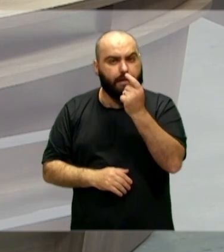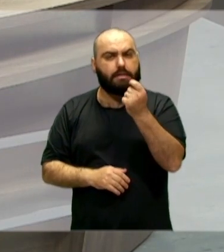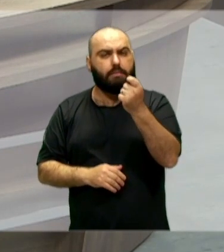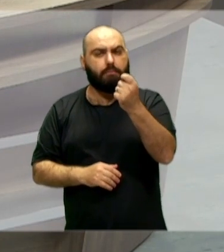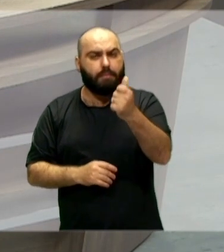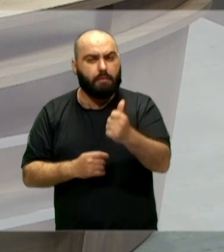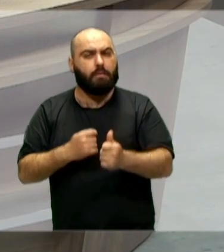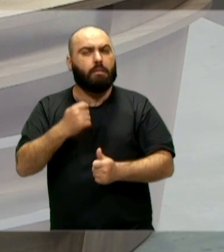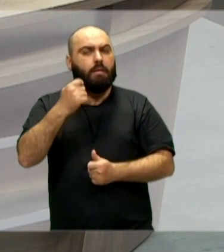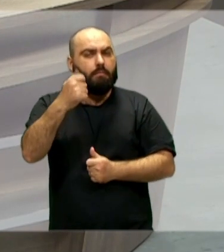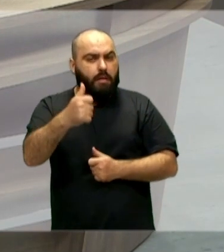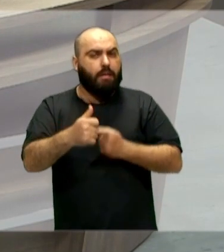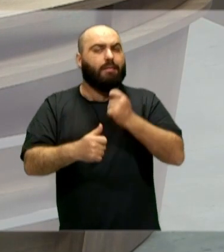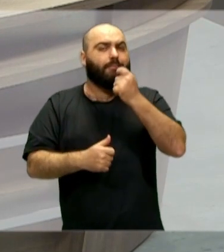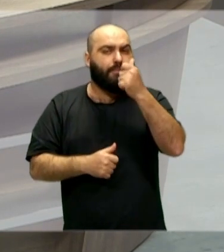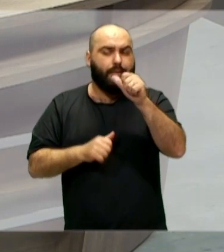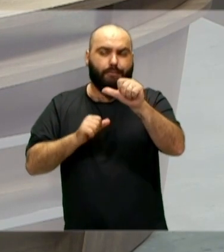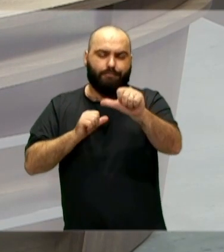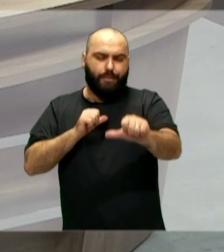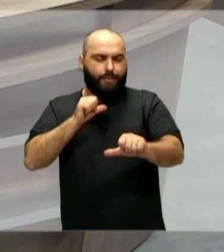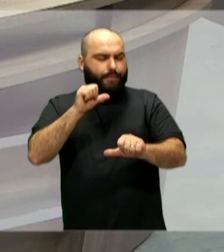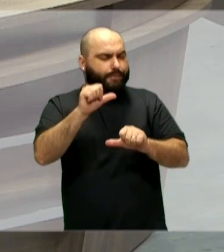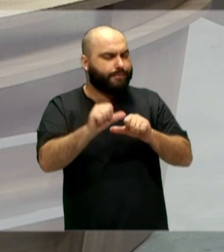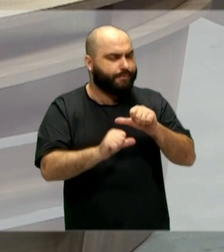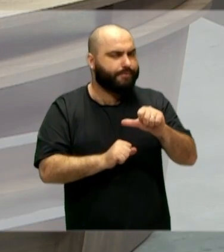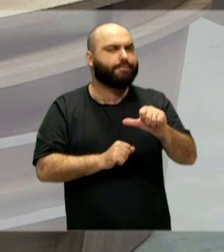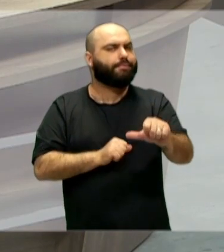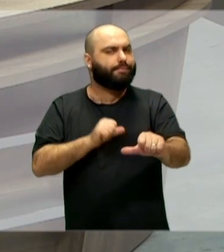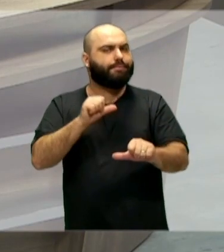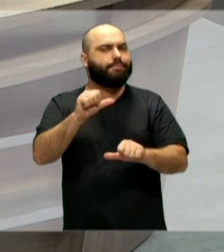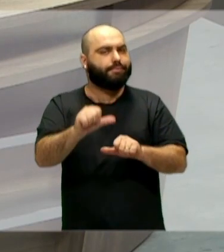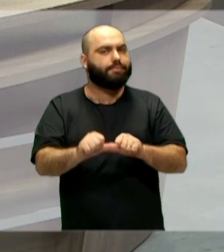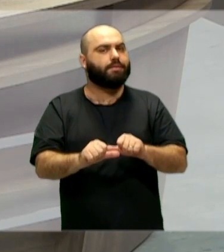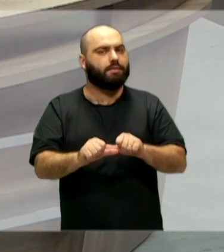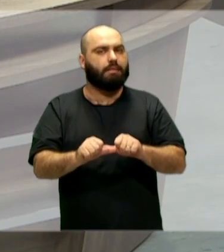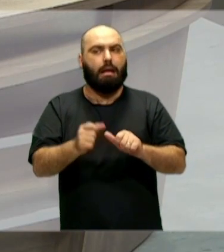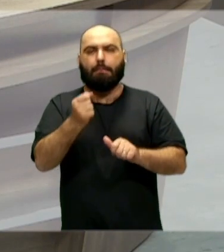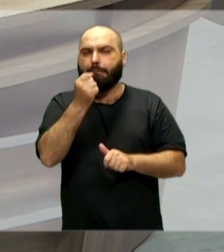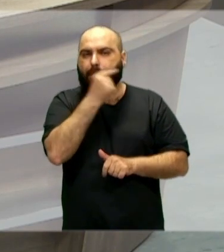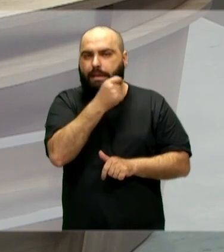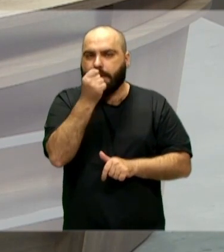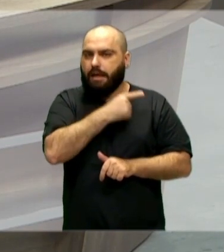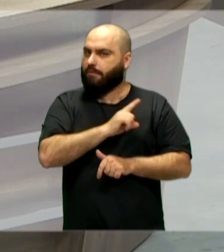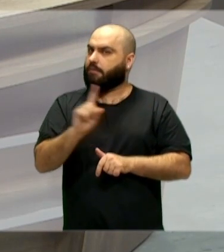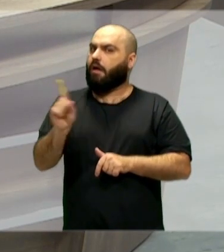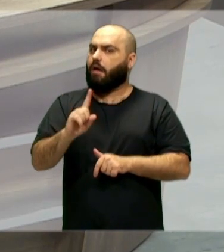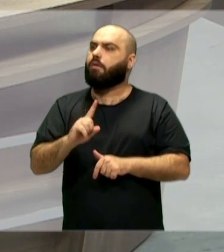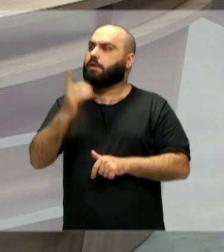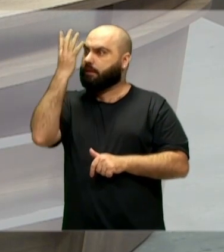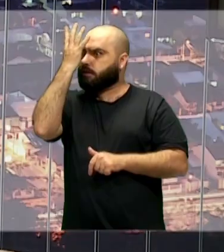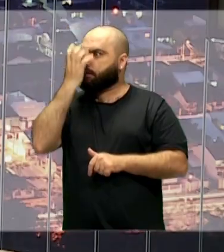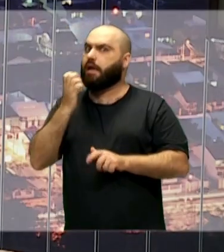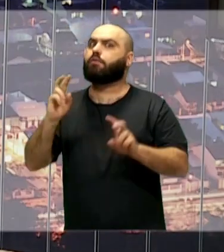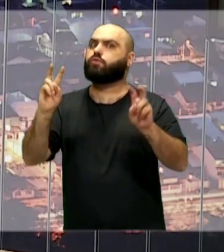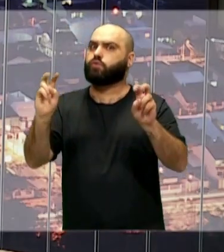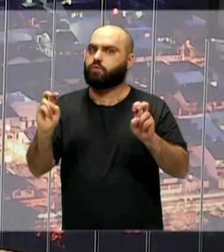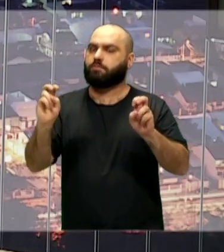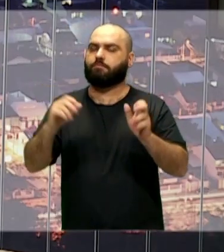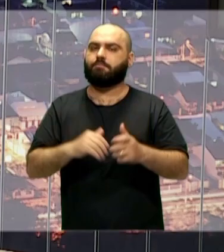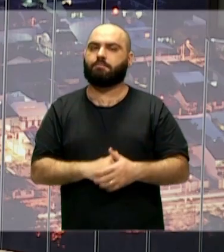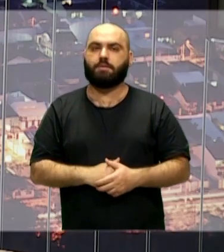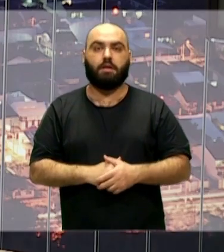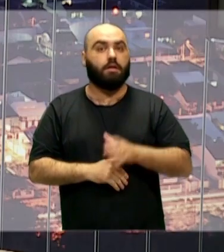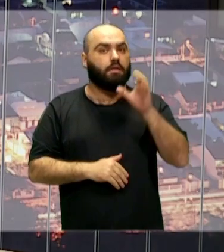mudando, tirando um pouco da caricatura, principalmente nos meios de comunicação, se retirando isso. A gente